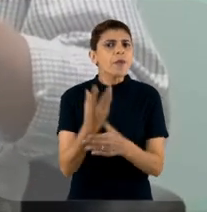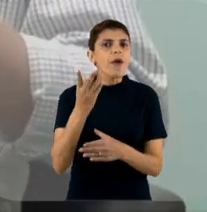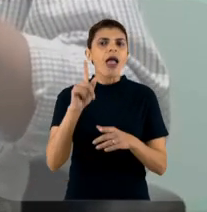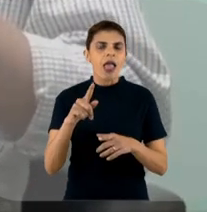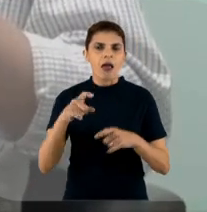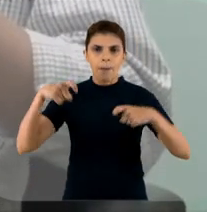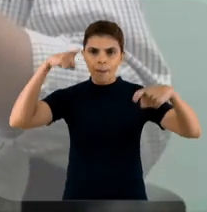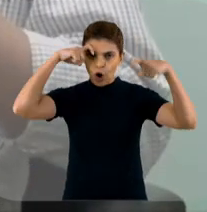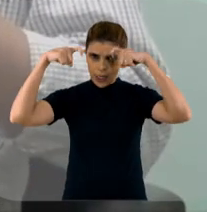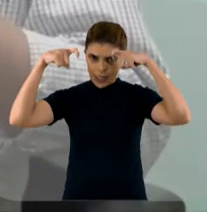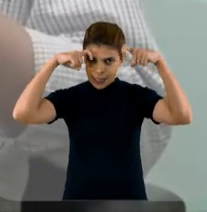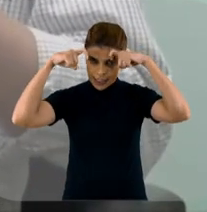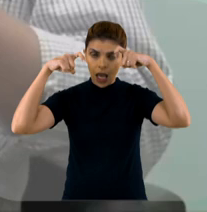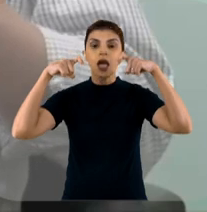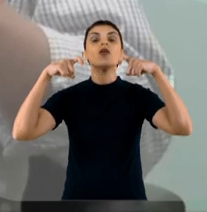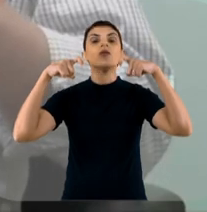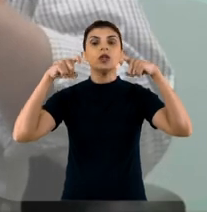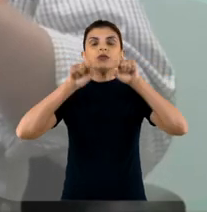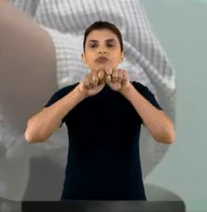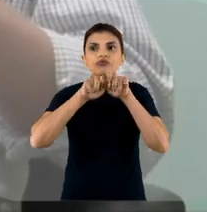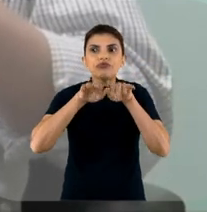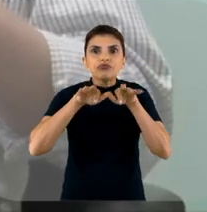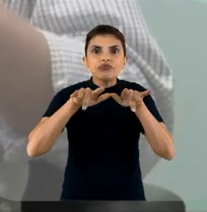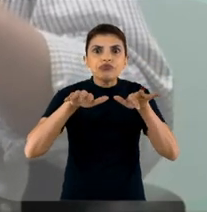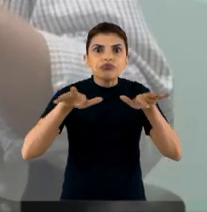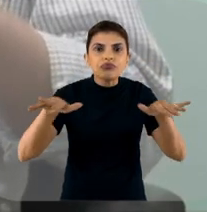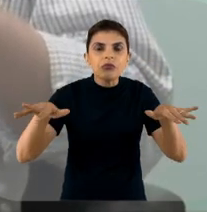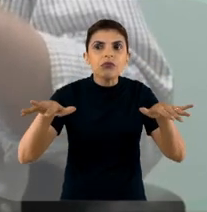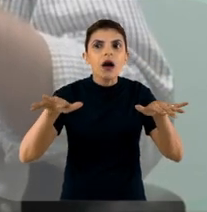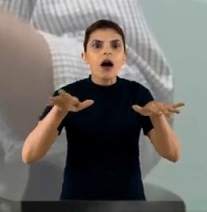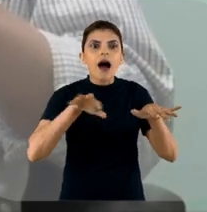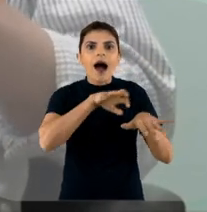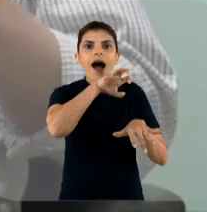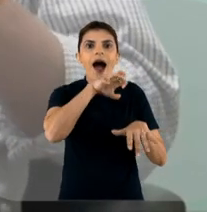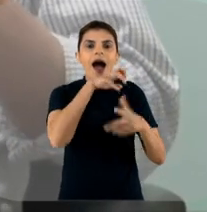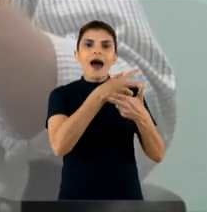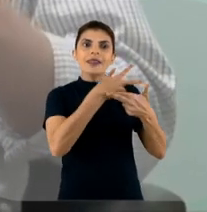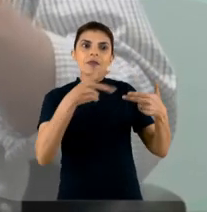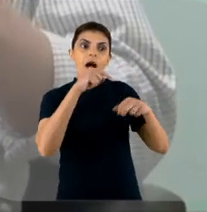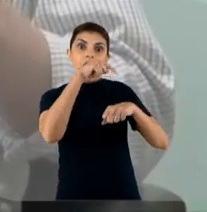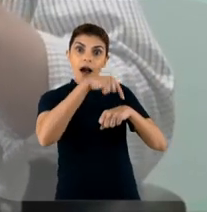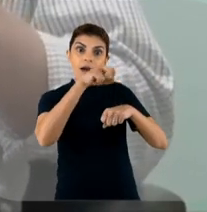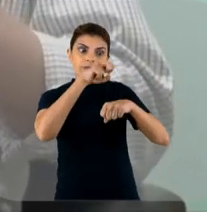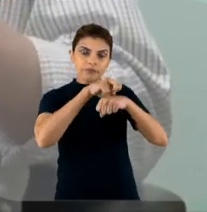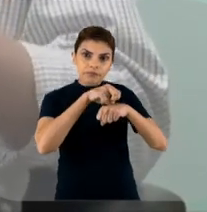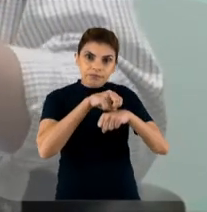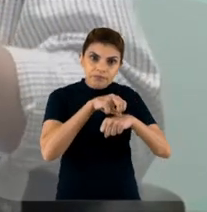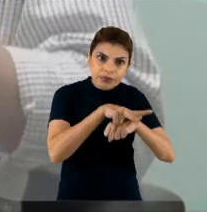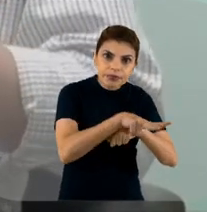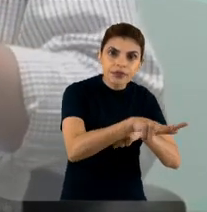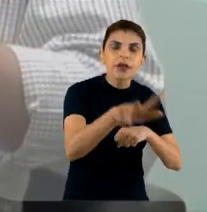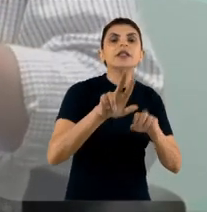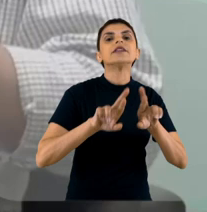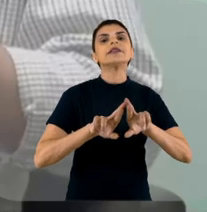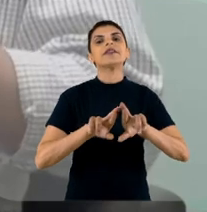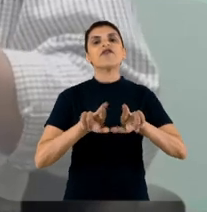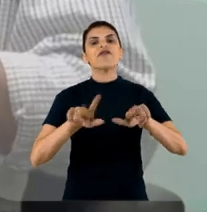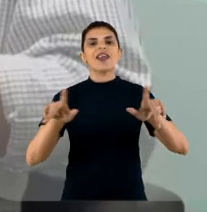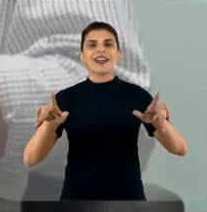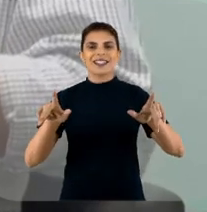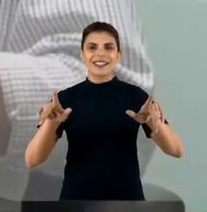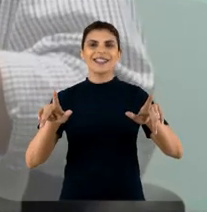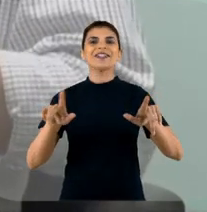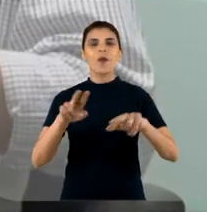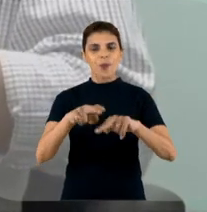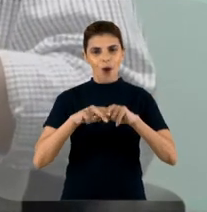veio do morcego e eh transitou por algum outro animal intermediário Esse é o processo eh que na verdade diferente